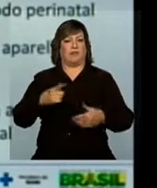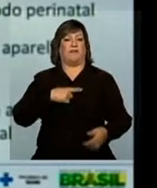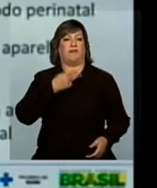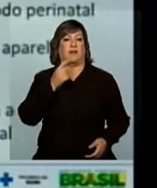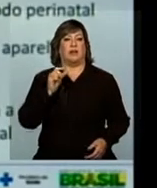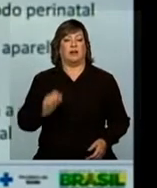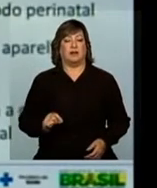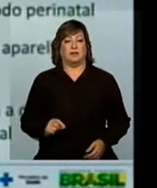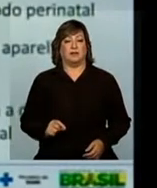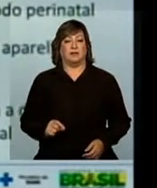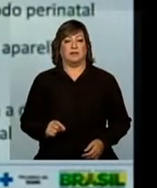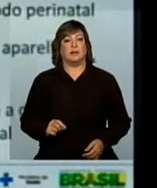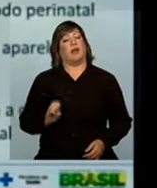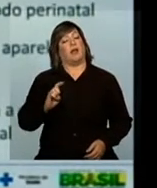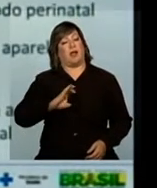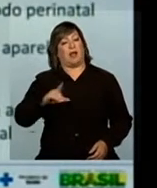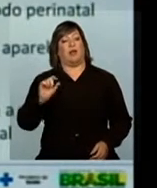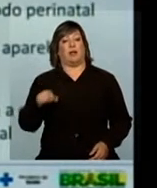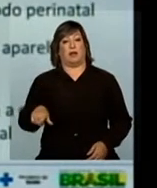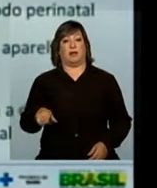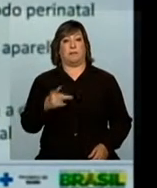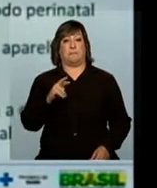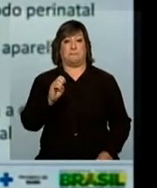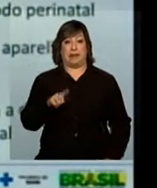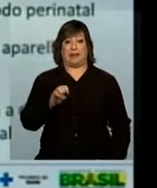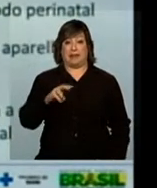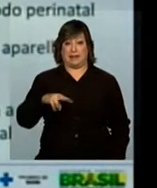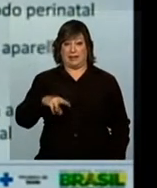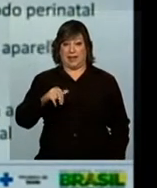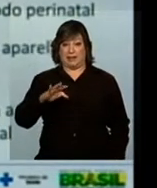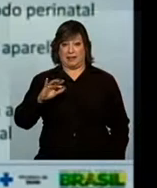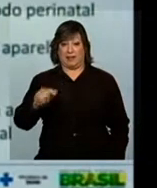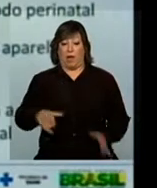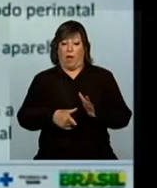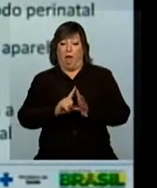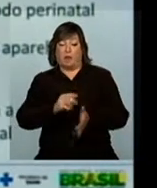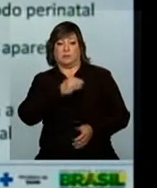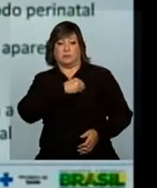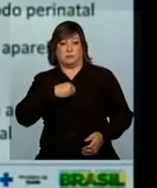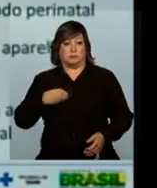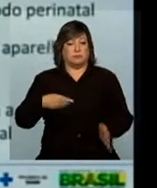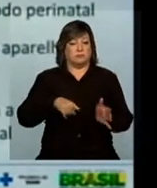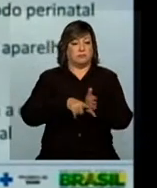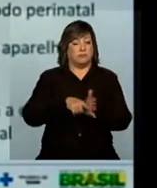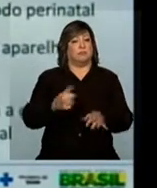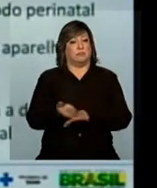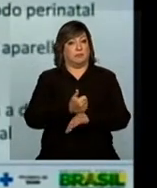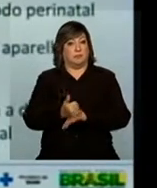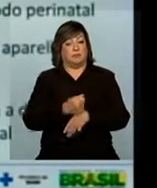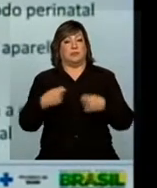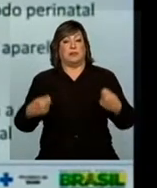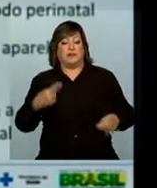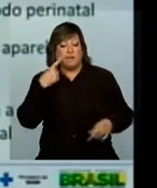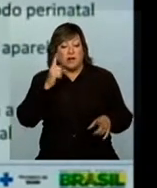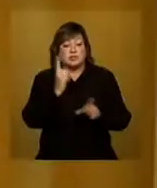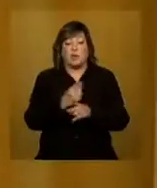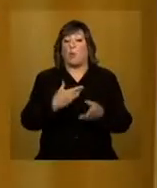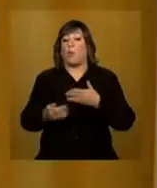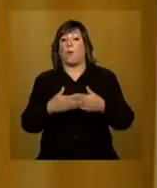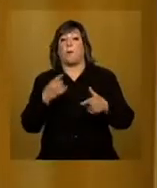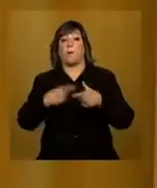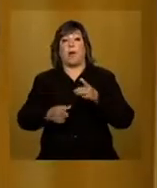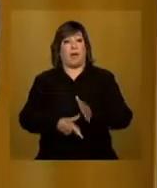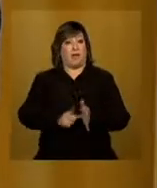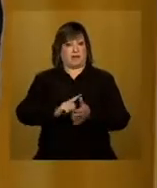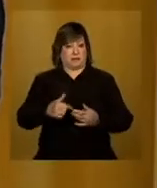falado, evidentemente, um pré-natal de boa qualidade, a detecção precoce. E essa detecção precoce da gestante